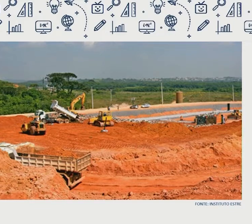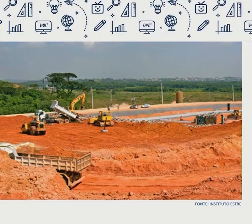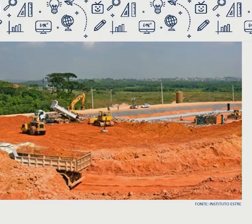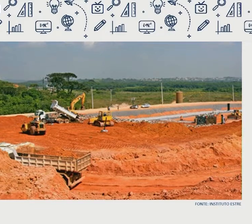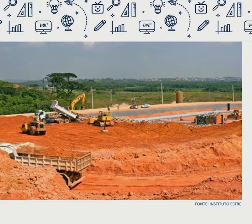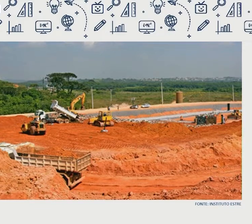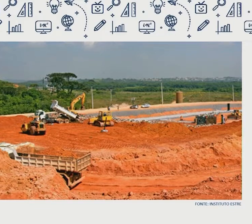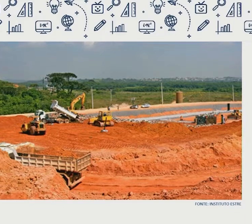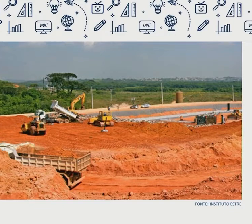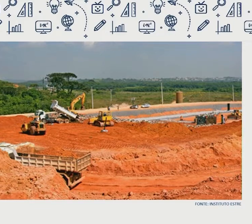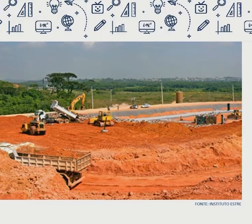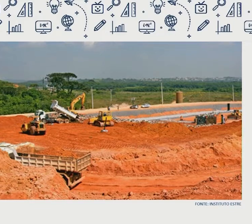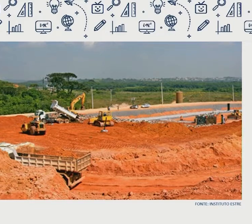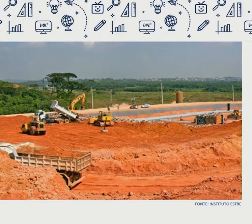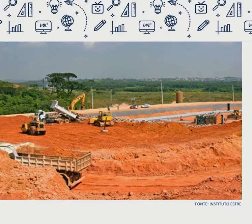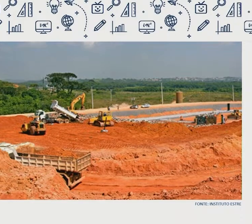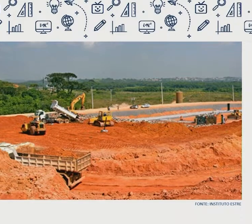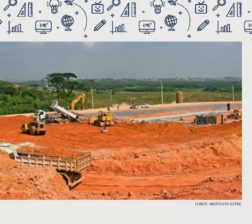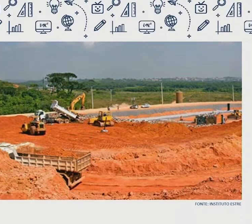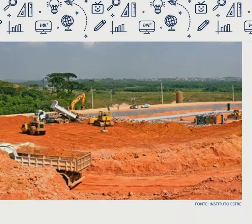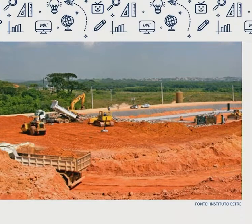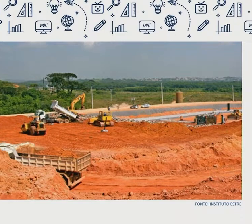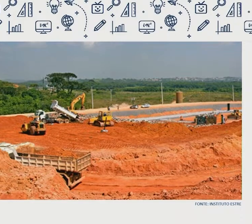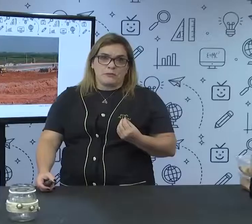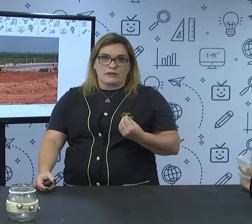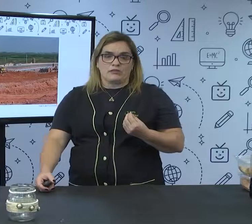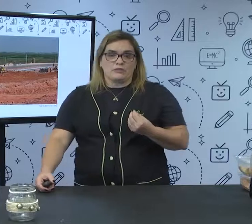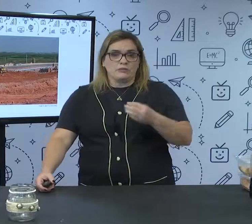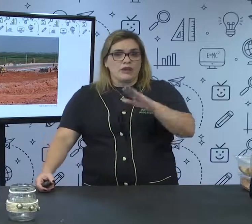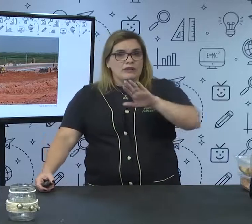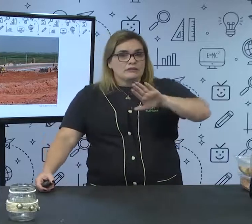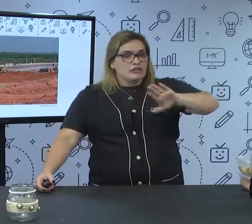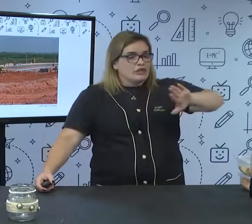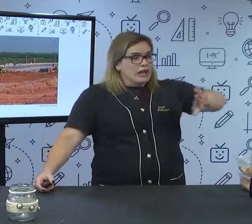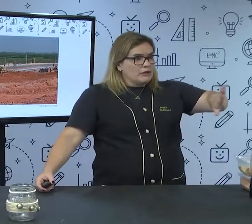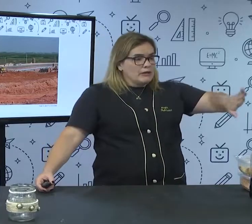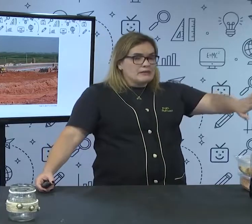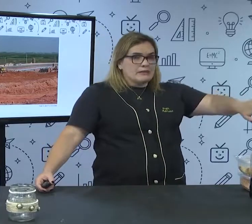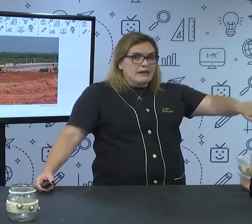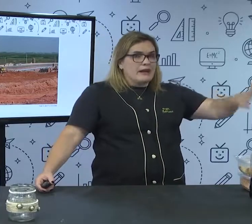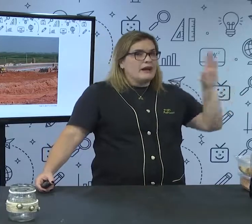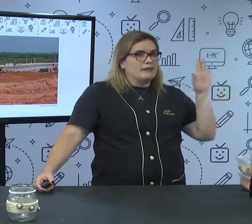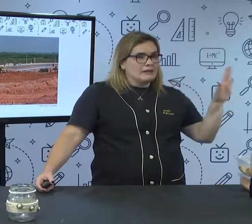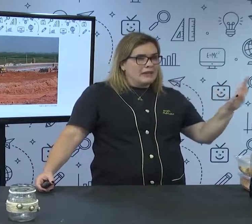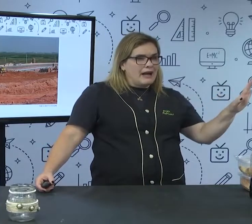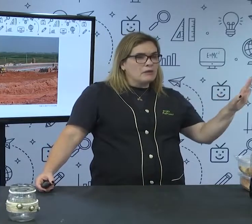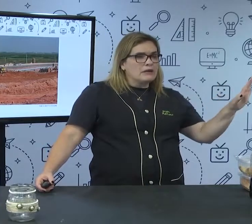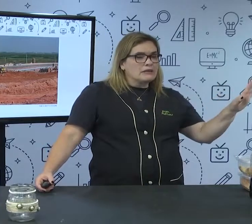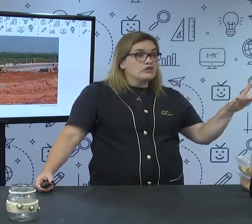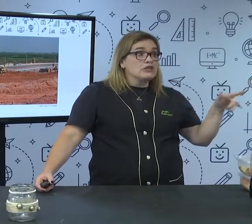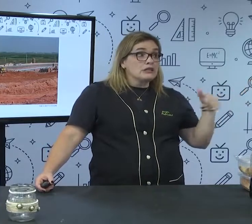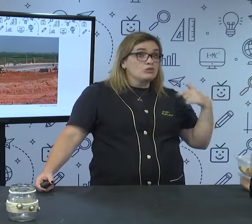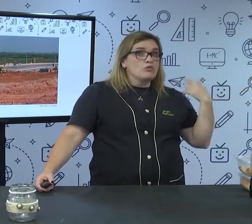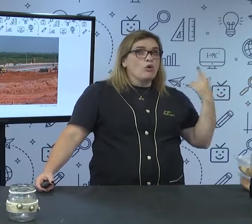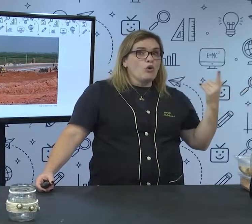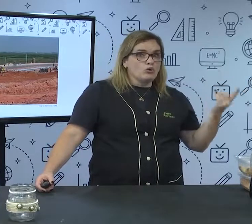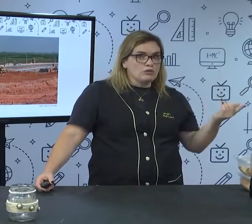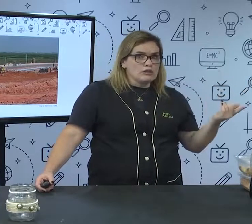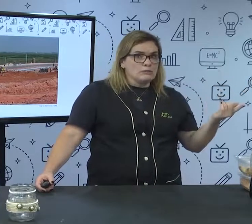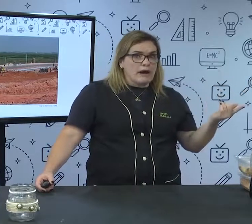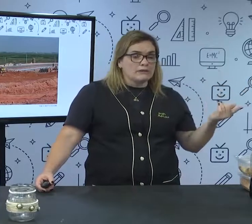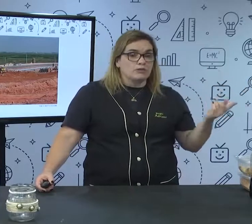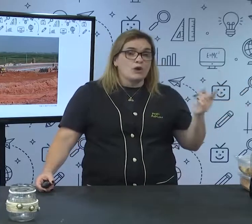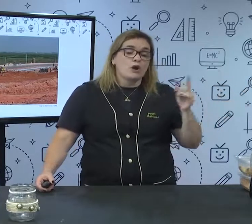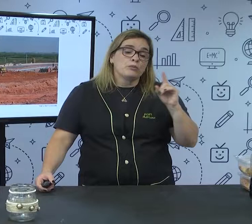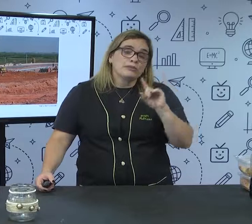É, eles tiraram muita terra desse espaço. Deixaram essa terra lá guardadinha num